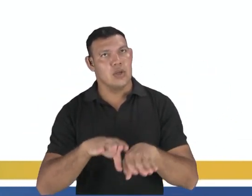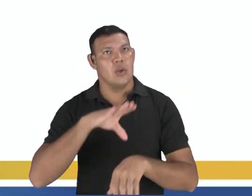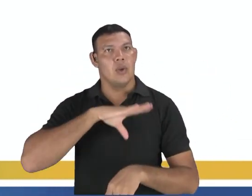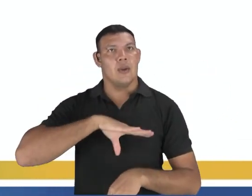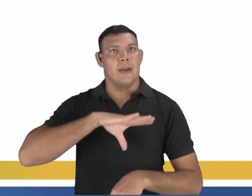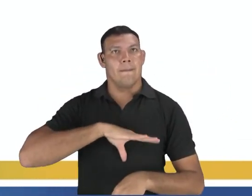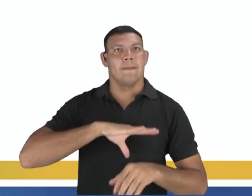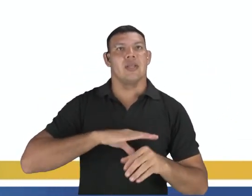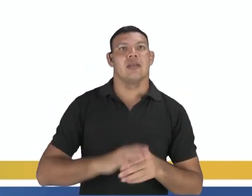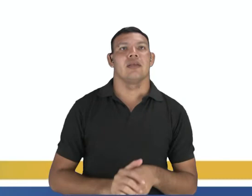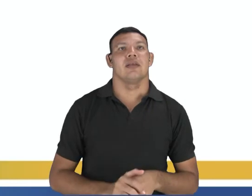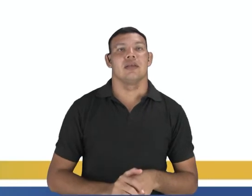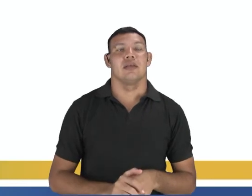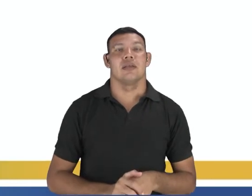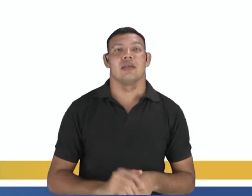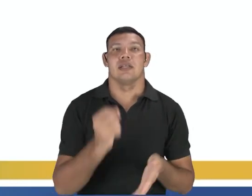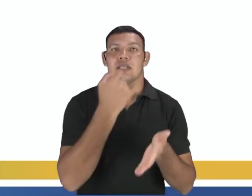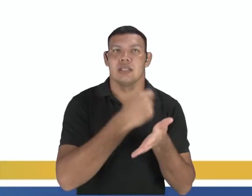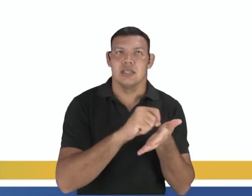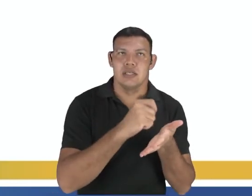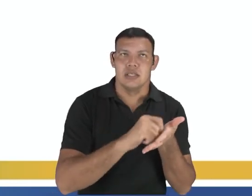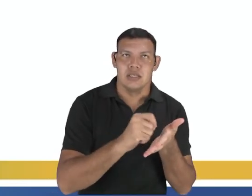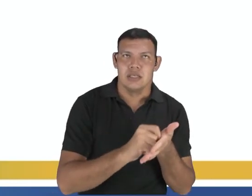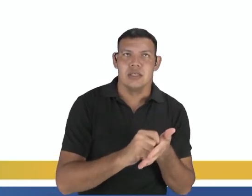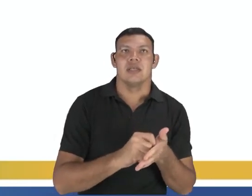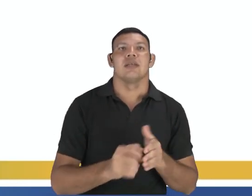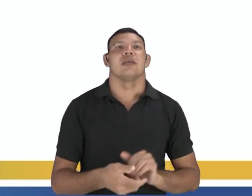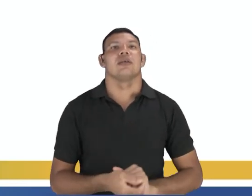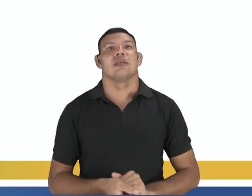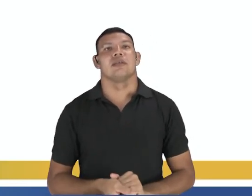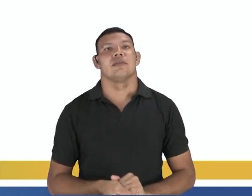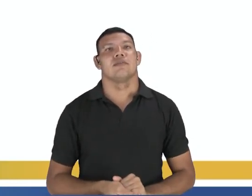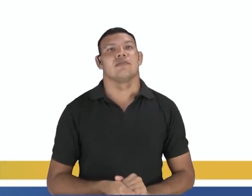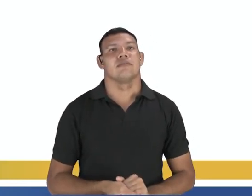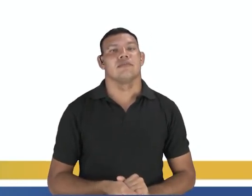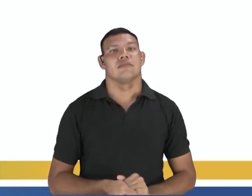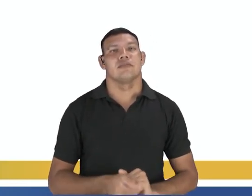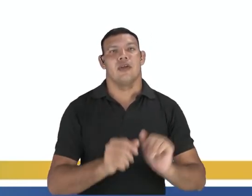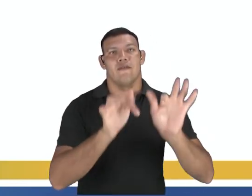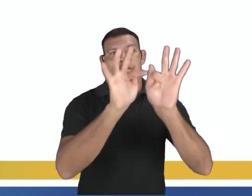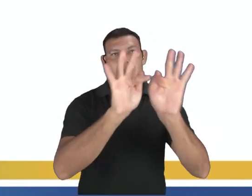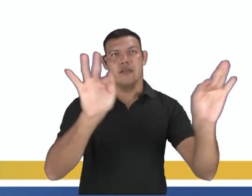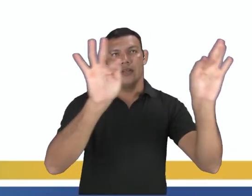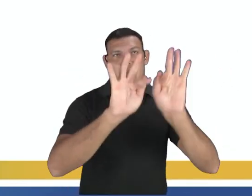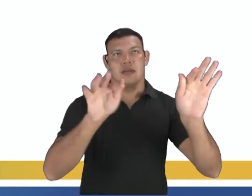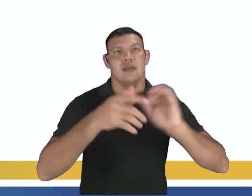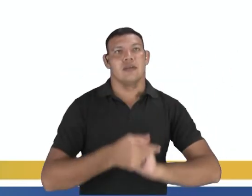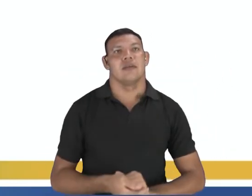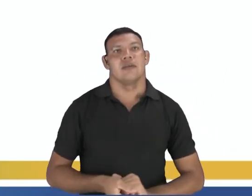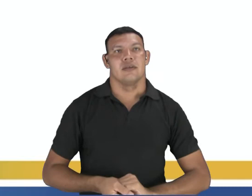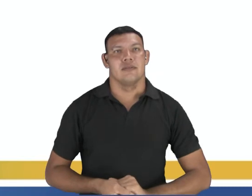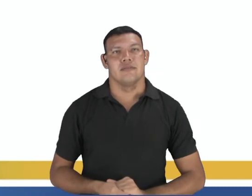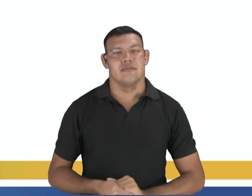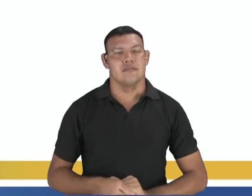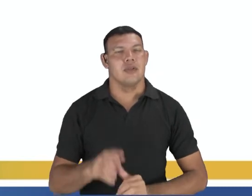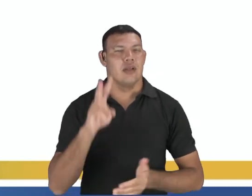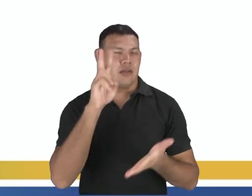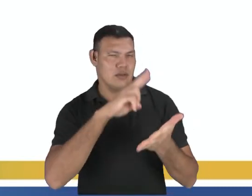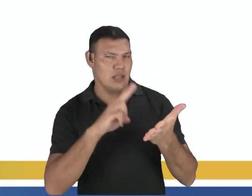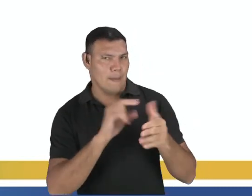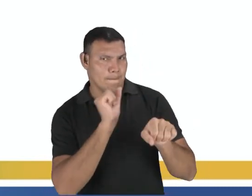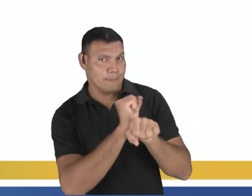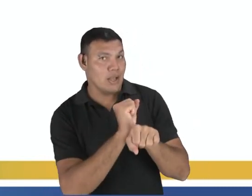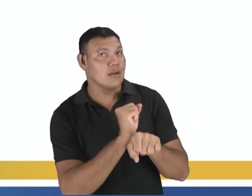acerca deste enunciado linguístico. Leiam aí. Parem um pouquinho e leiam. Pararam?